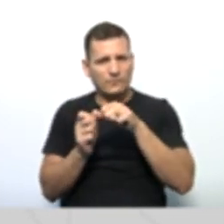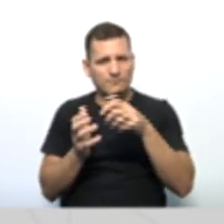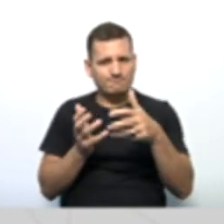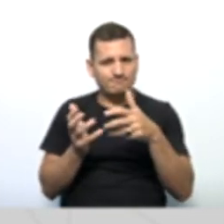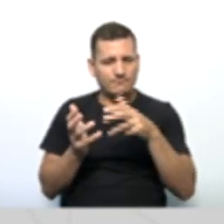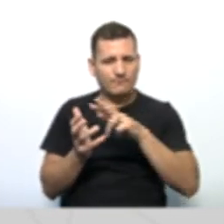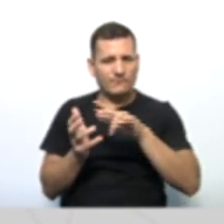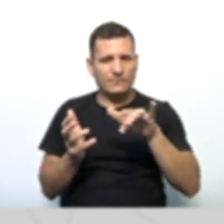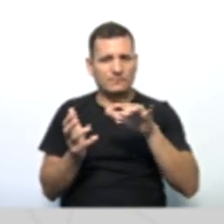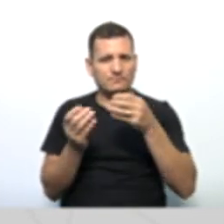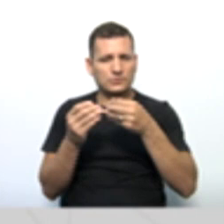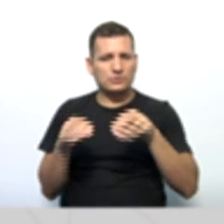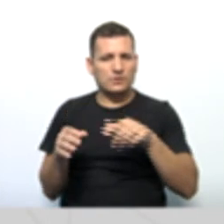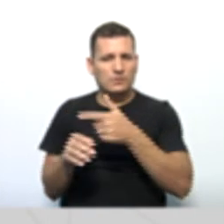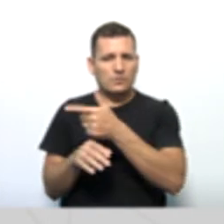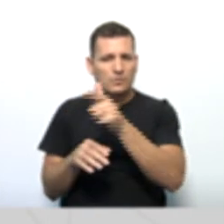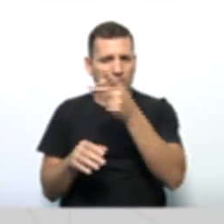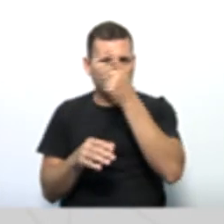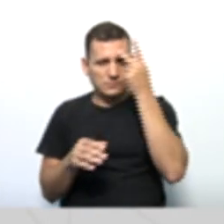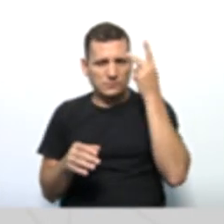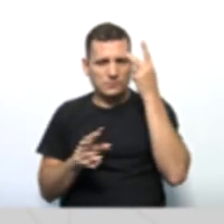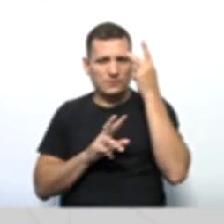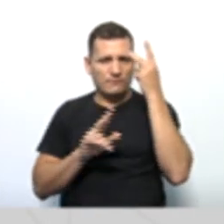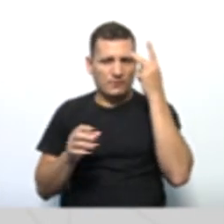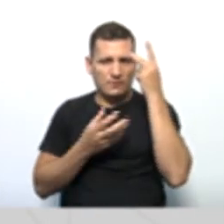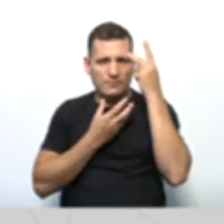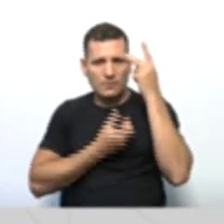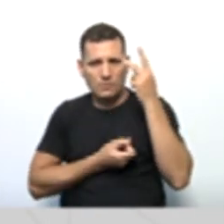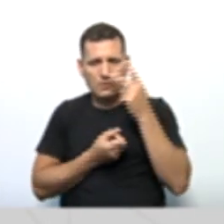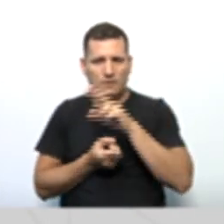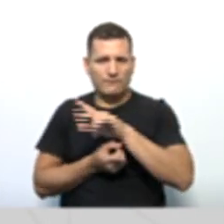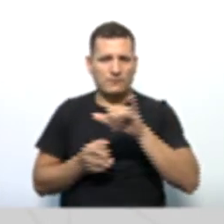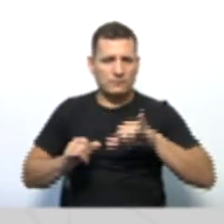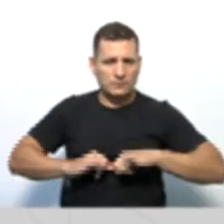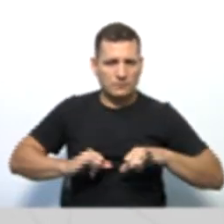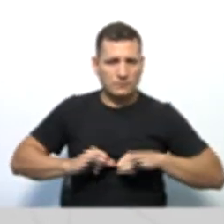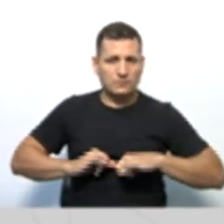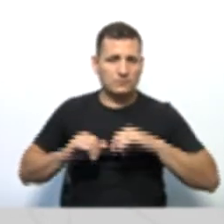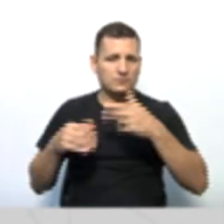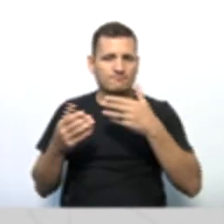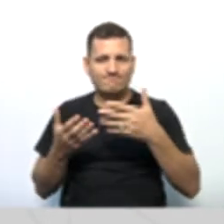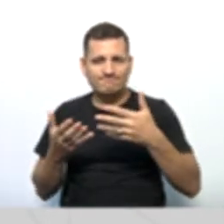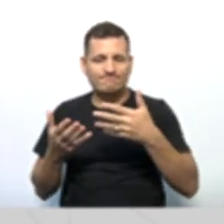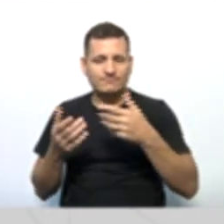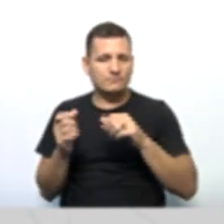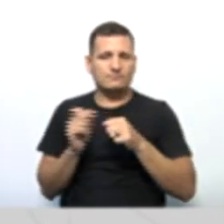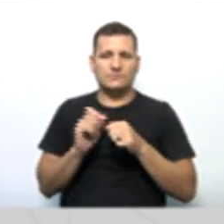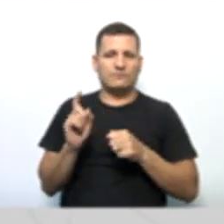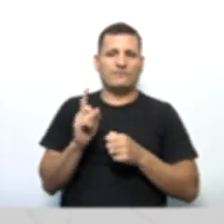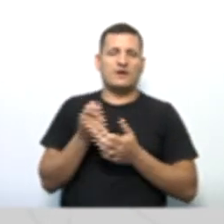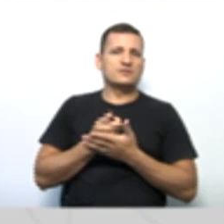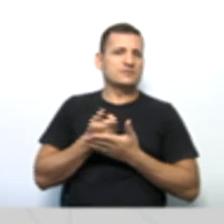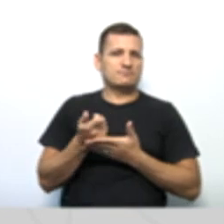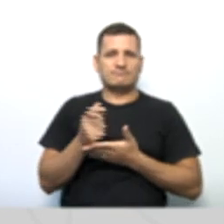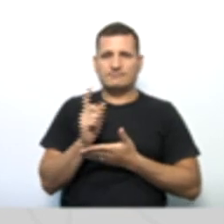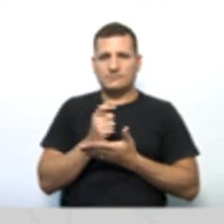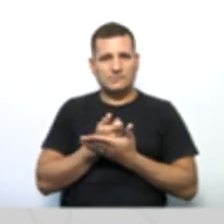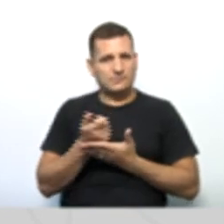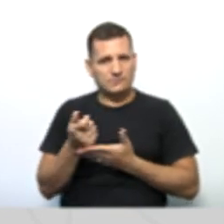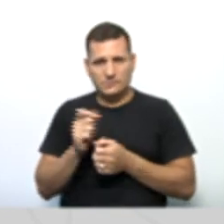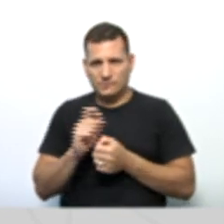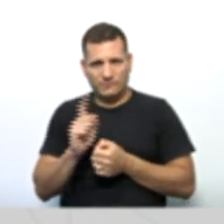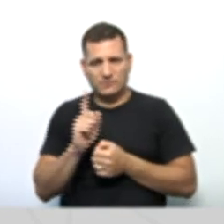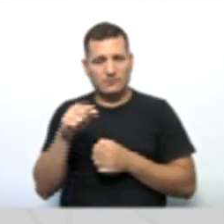outras pessoas, vai deixar a gente magoada, vai causar sofrimento, então é melhor não fazer. Esse é a baliza